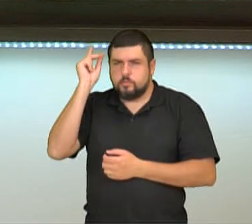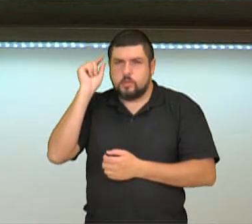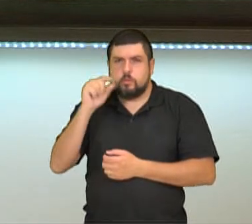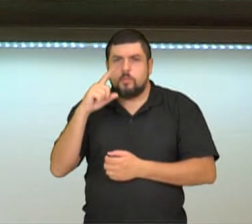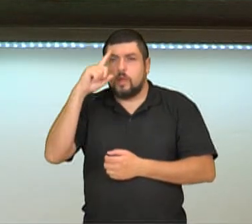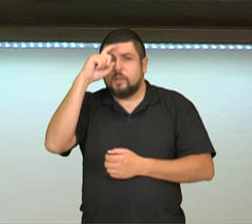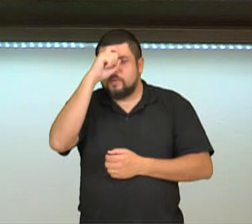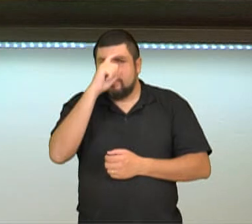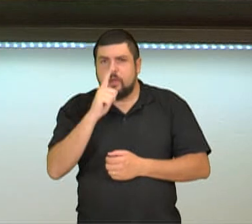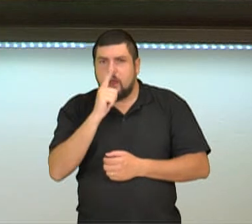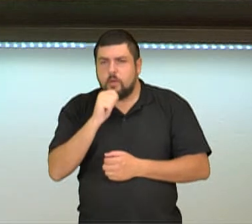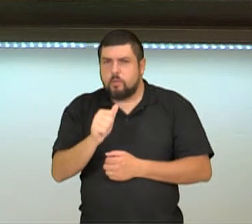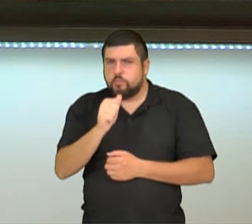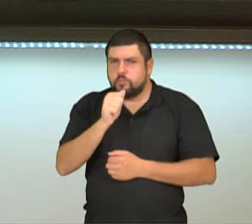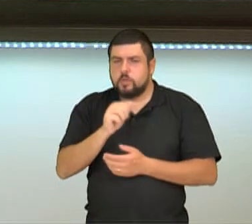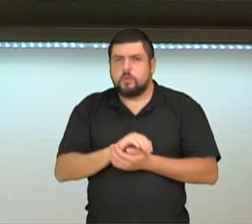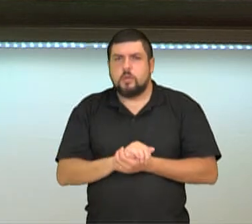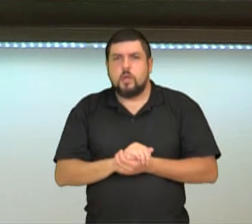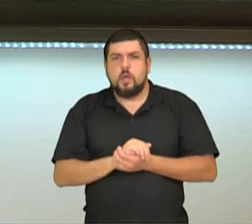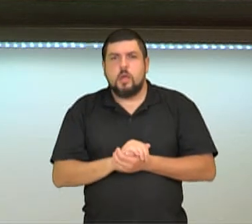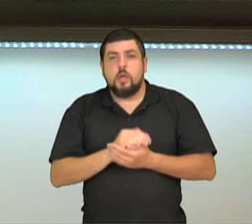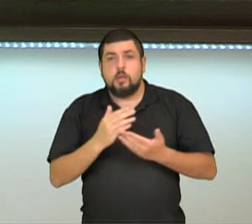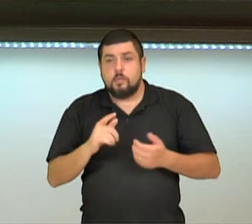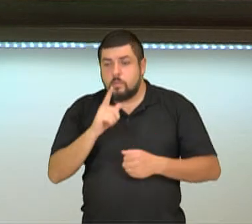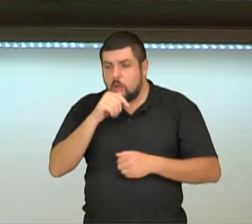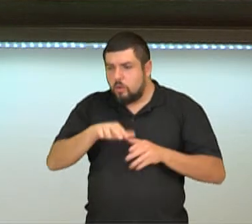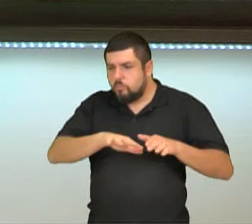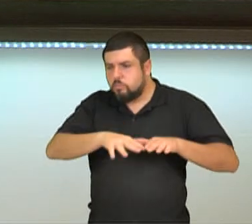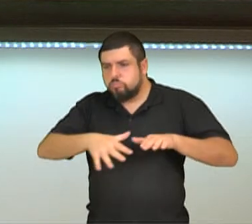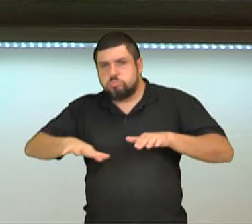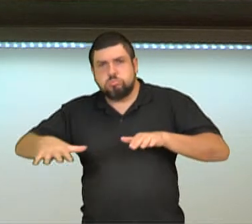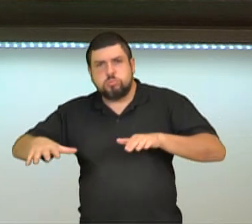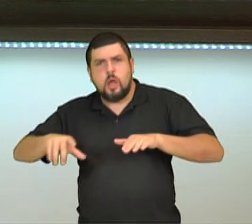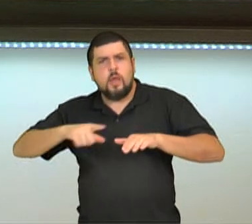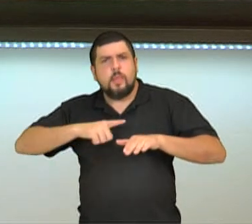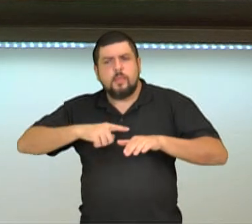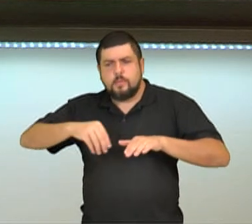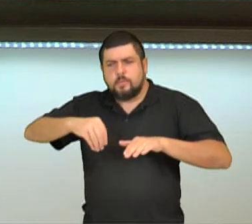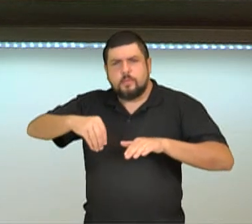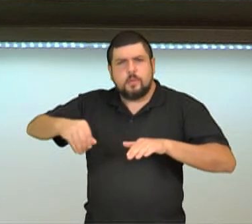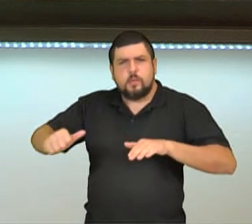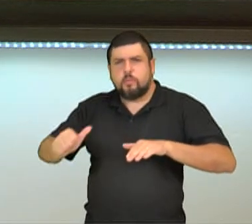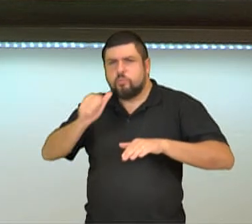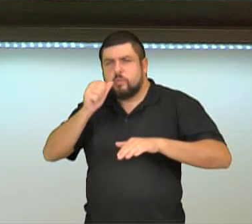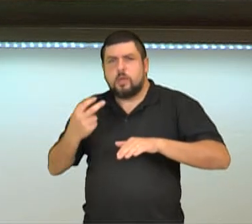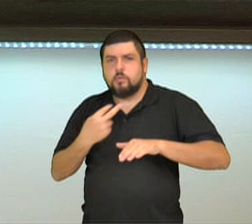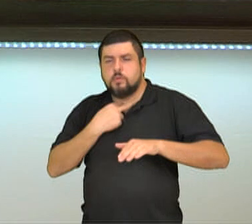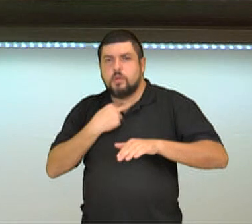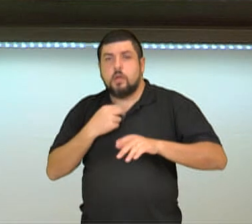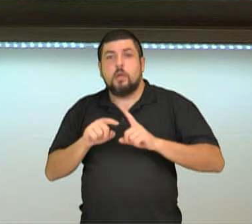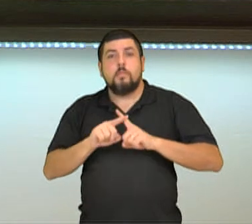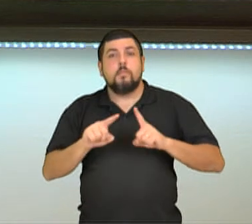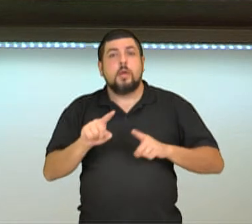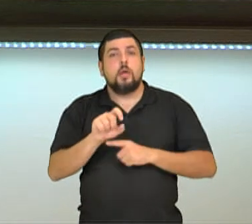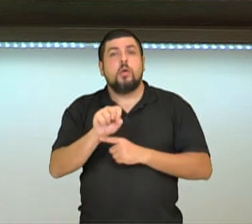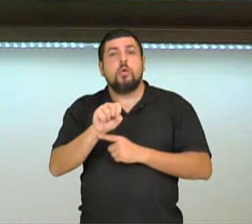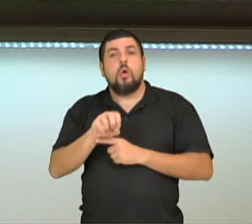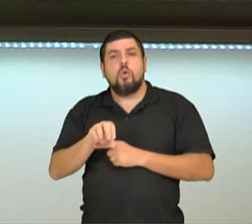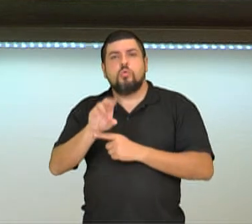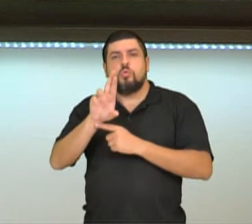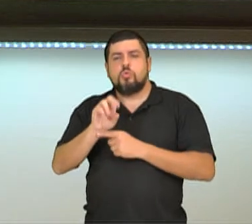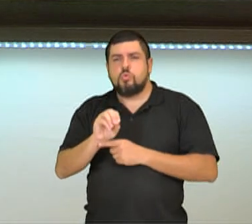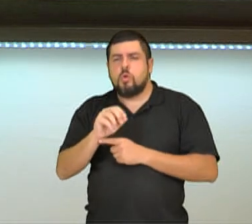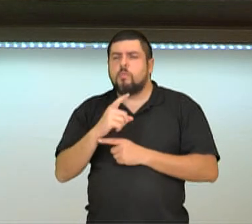de ter água potável. Não podemos consumir a água do mar porque ela tem muito sal, muito eletrólitos. Mas o soro, a gente sabe que tem